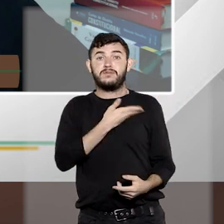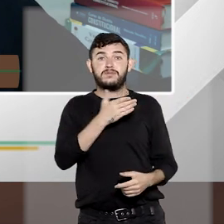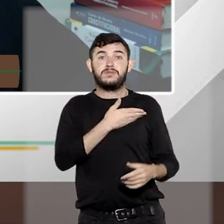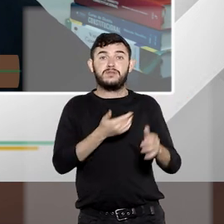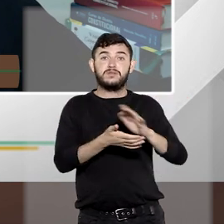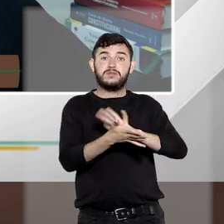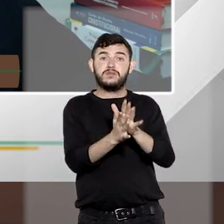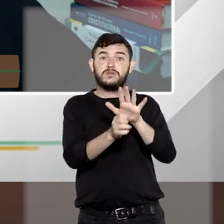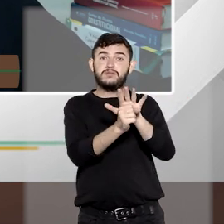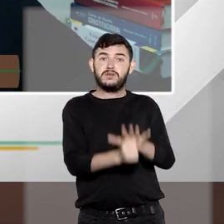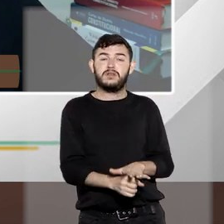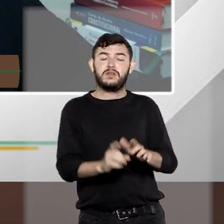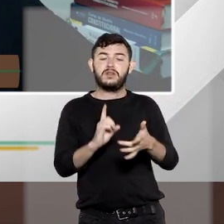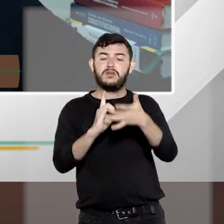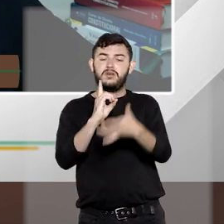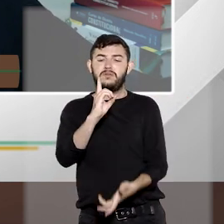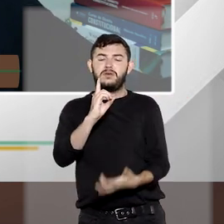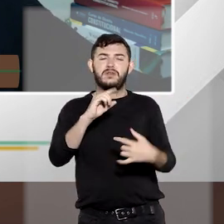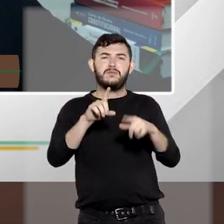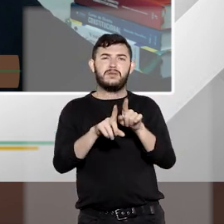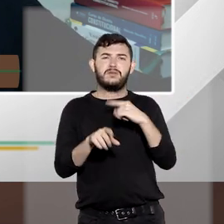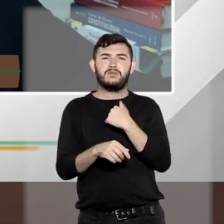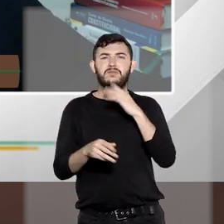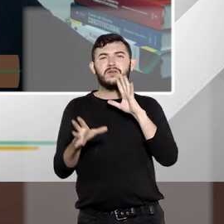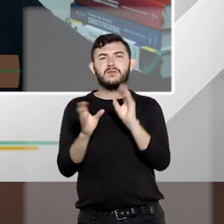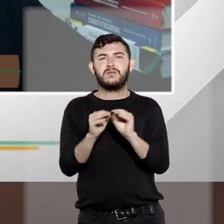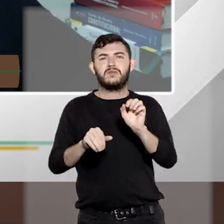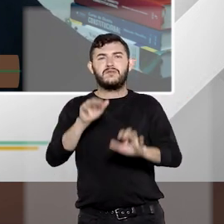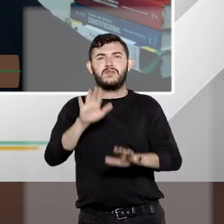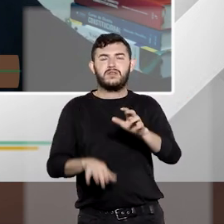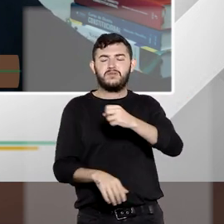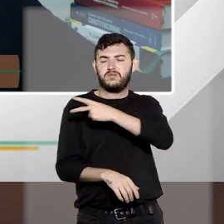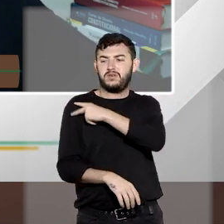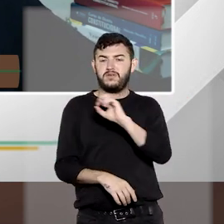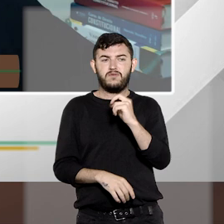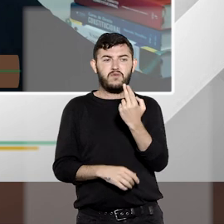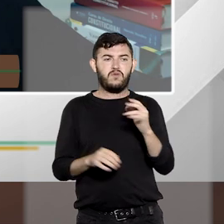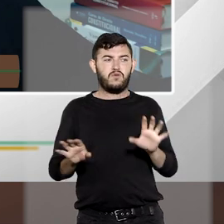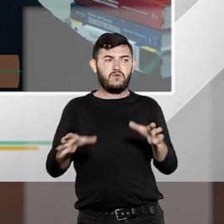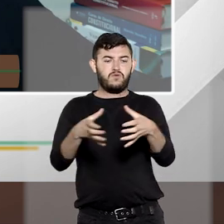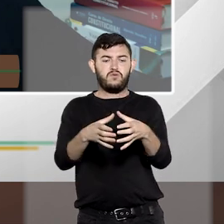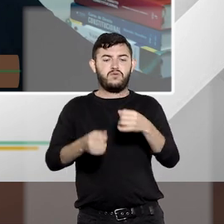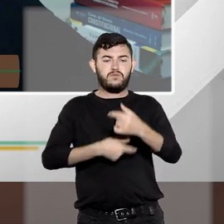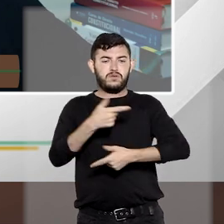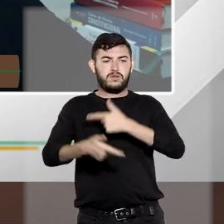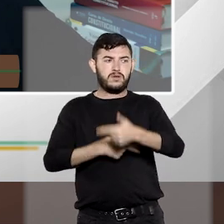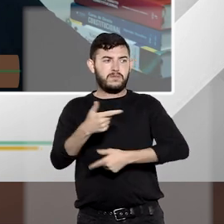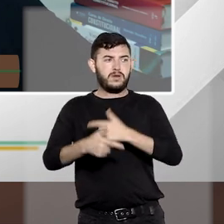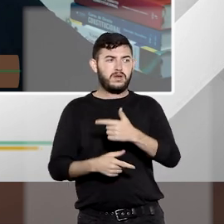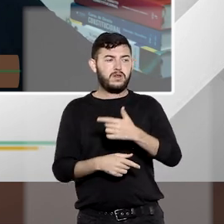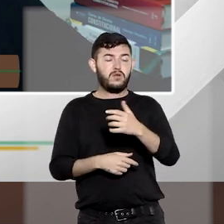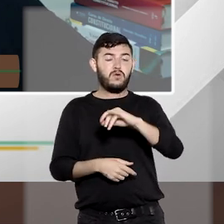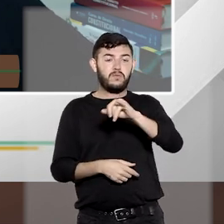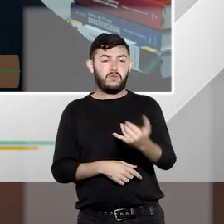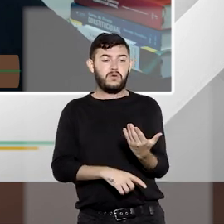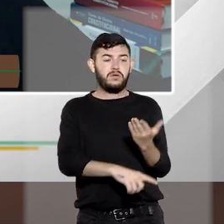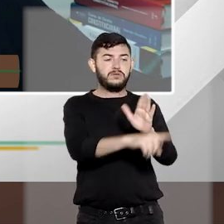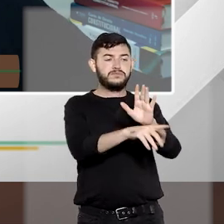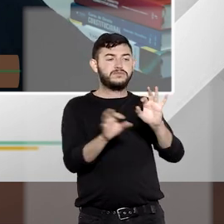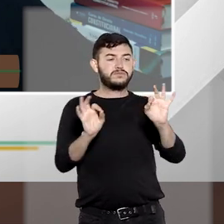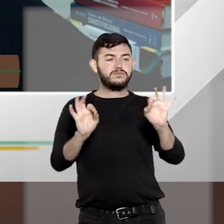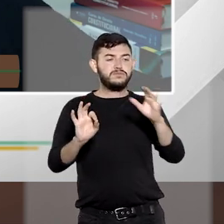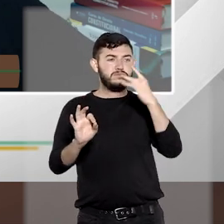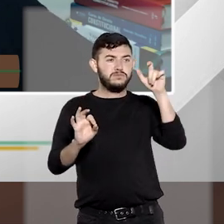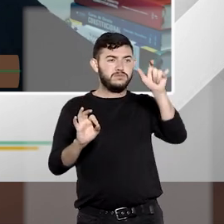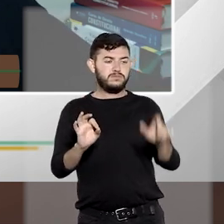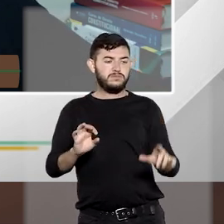causa do capacitismo, por causa de, às vezes, o empregador, a equipe de trabalho não dá para a pessoa com deficiência a oportunidade que ela precisa.